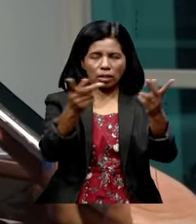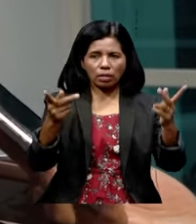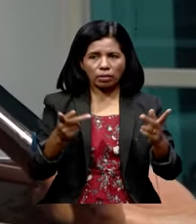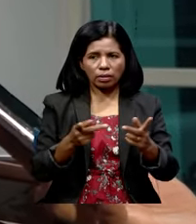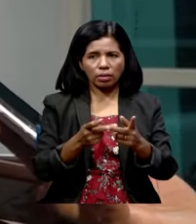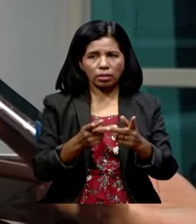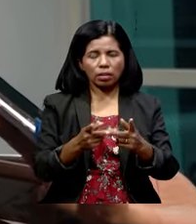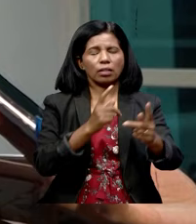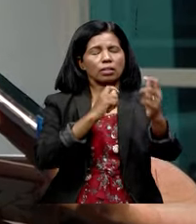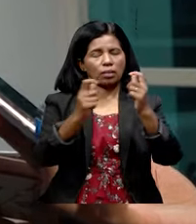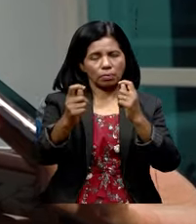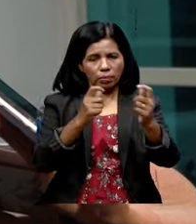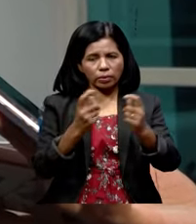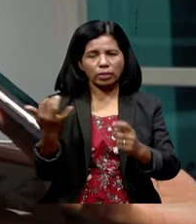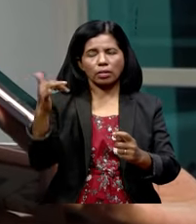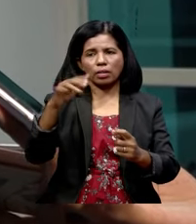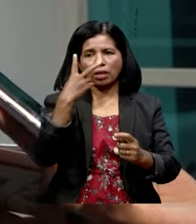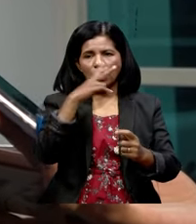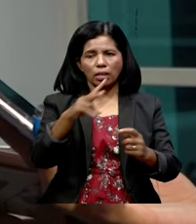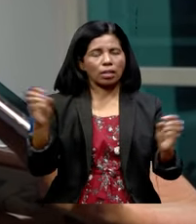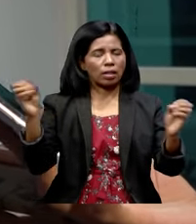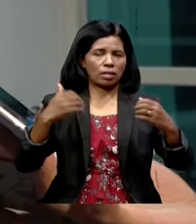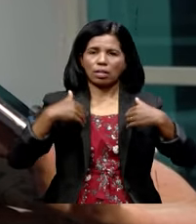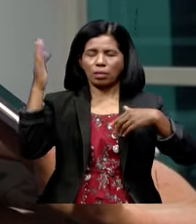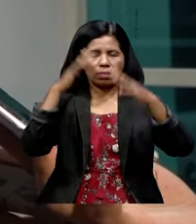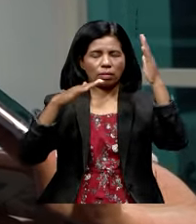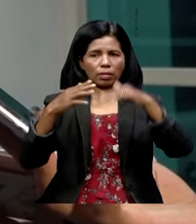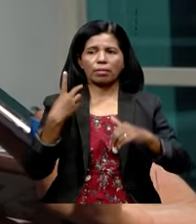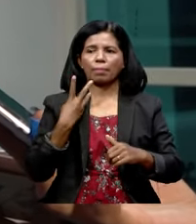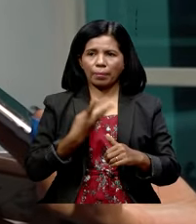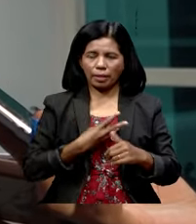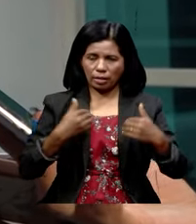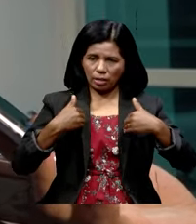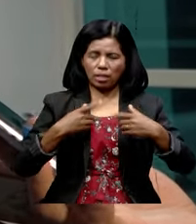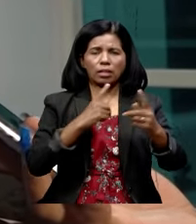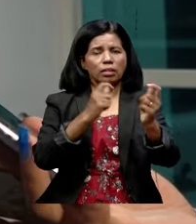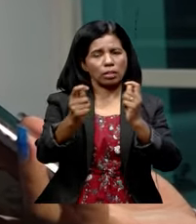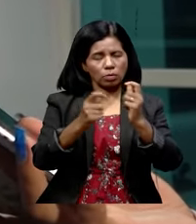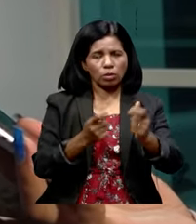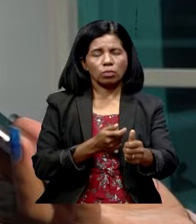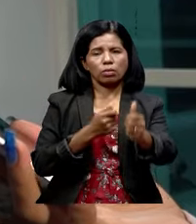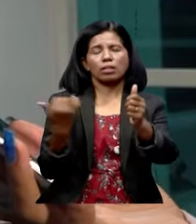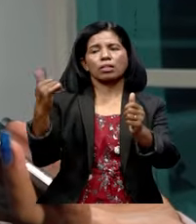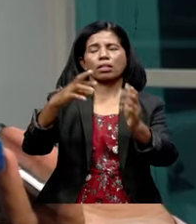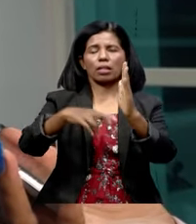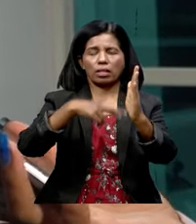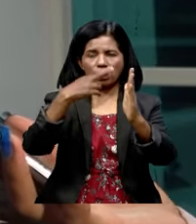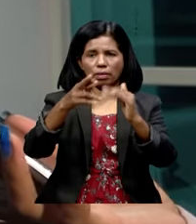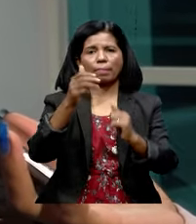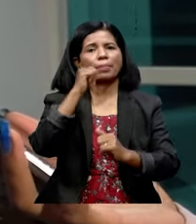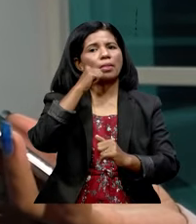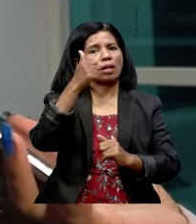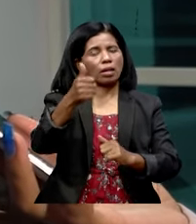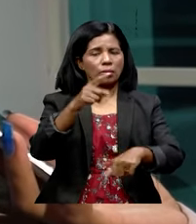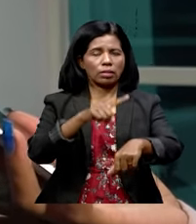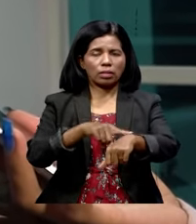para transporte, se a área tem que ter lá alguns problemas, e tem transporte preencher nos requisitos, e há uma